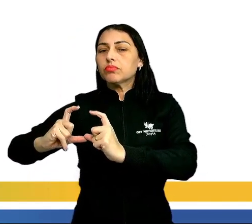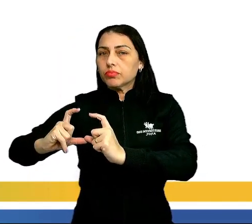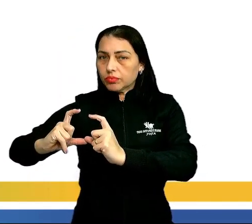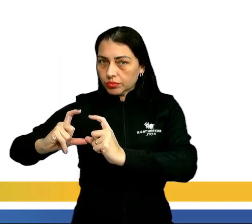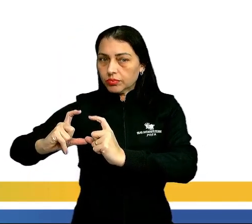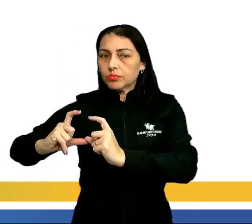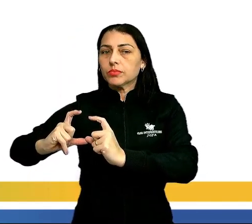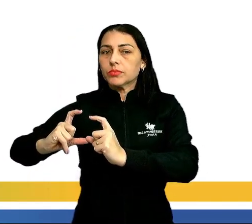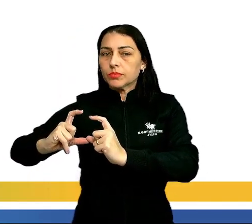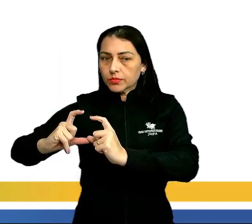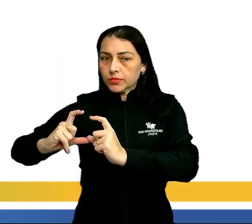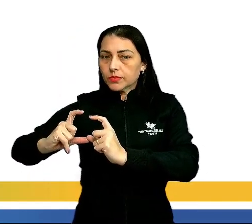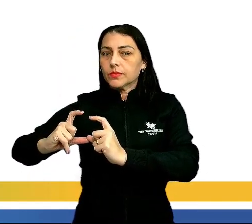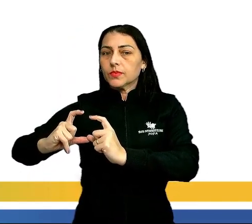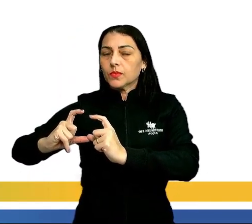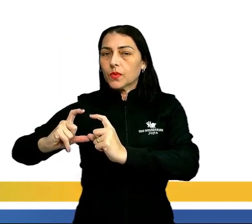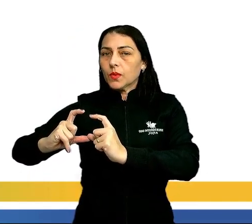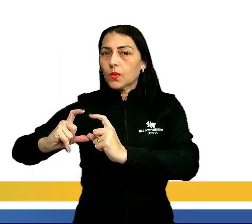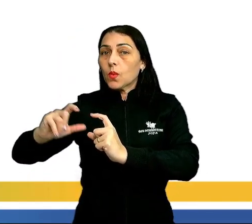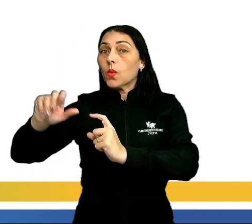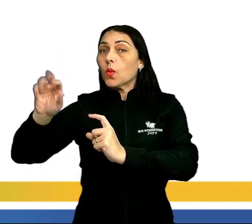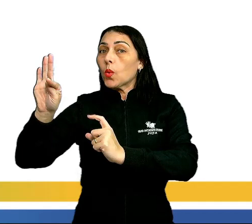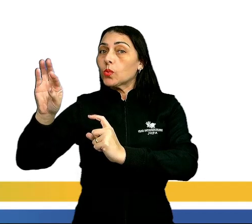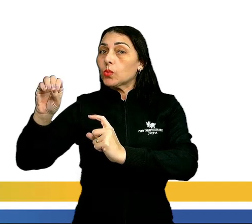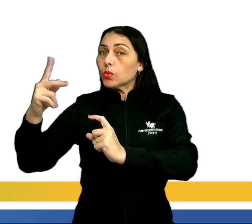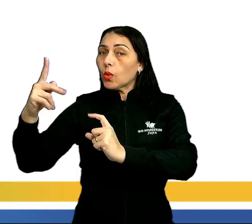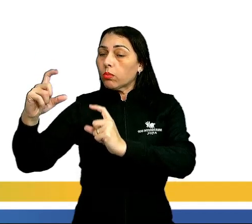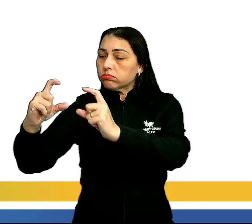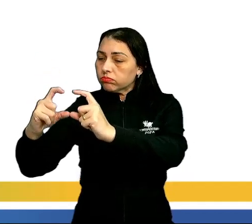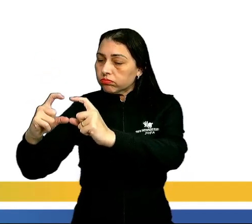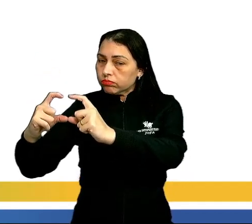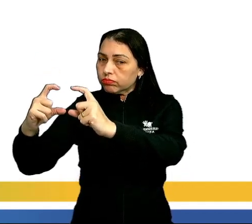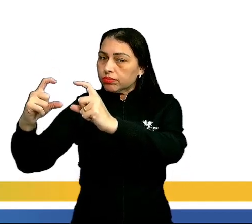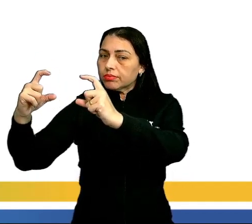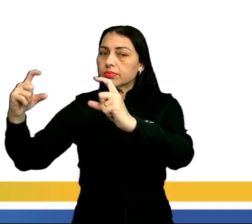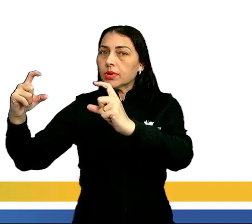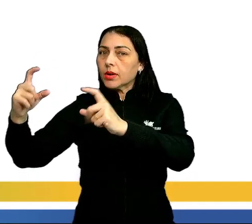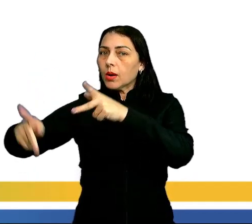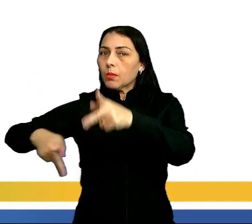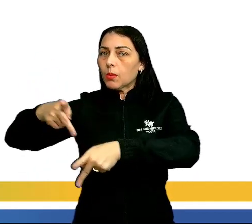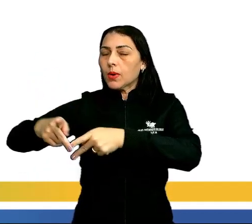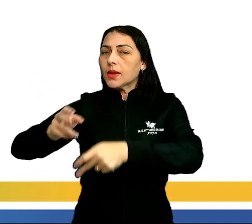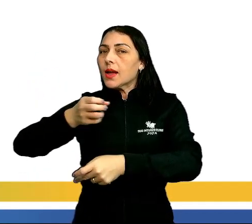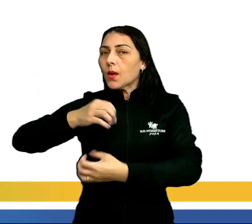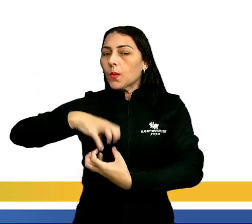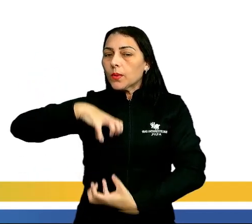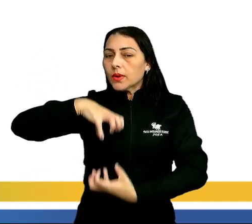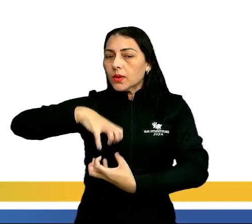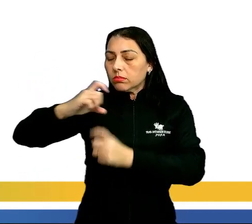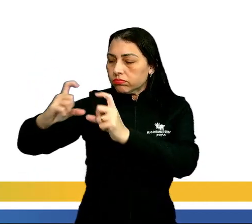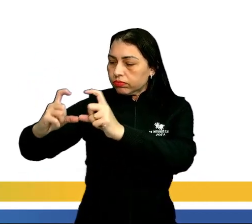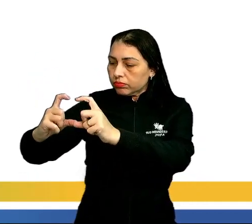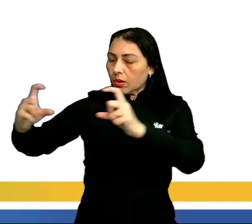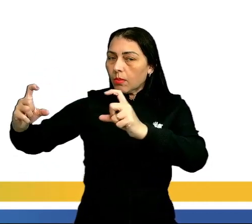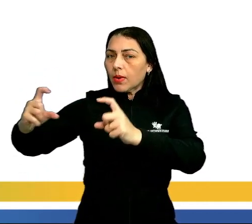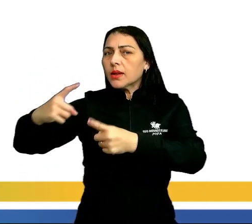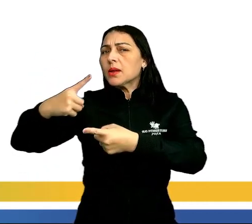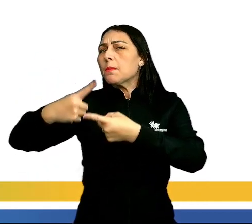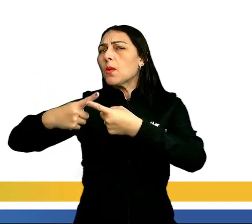vai se estreitando, enquanto que o ápice, enquanto que o topo, que é a população idosa, aumenta